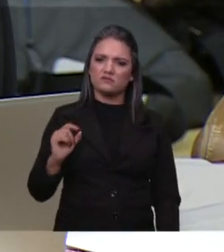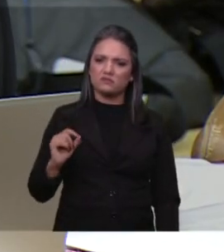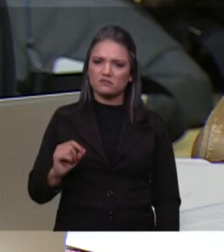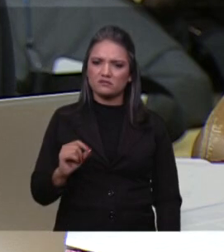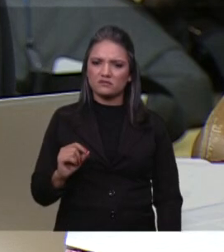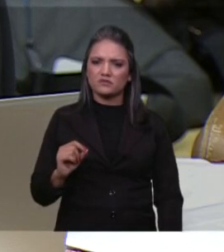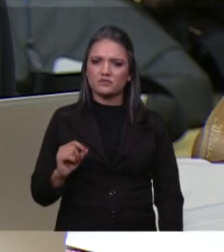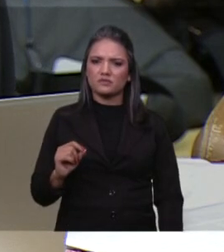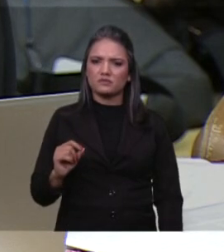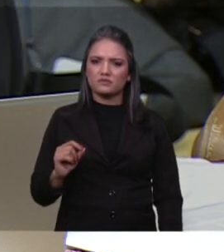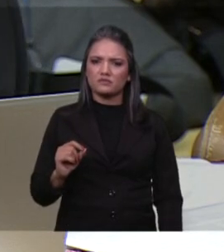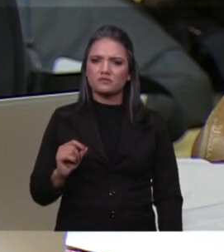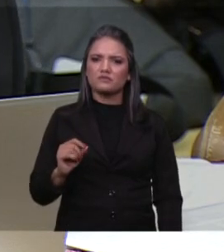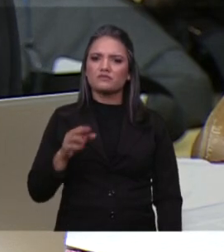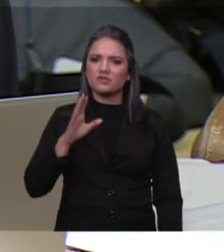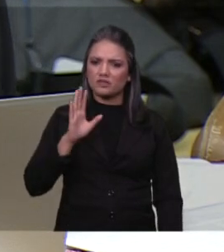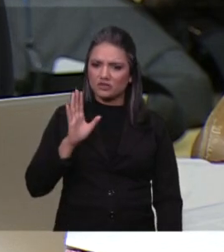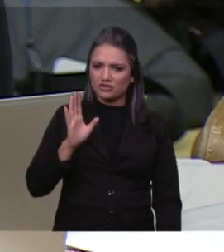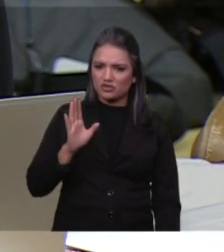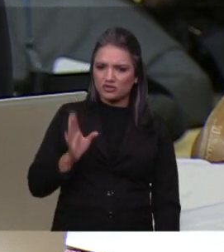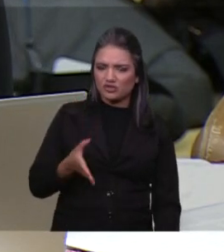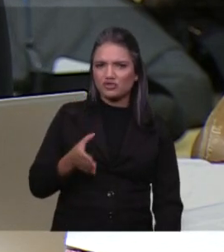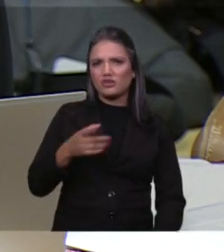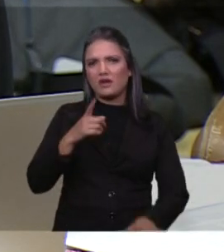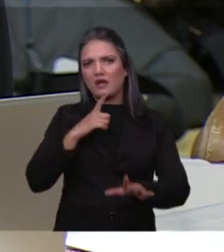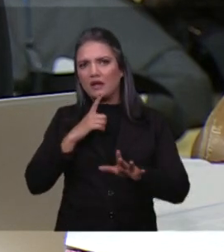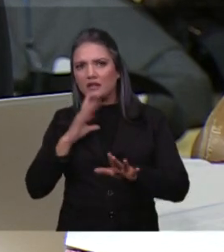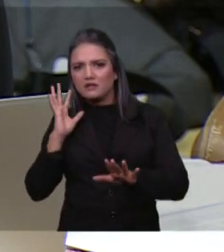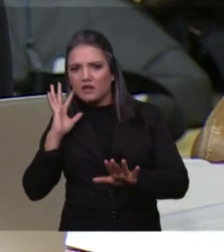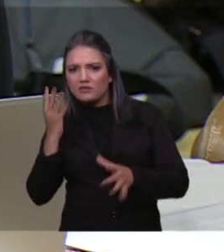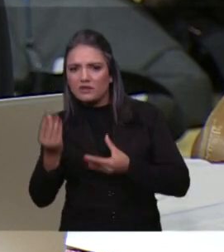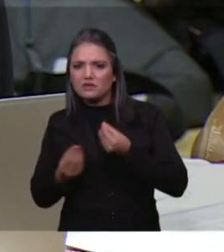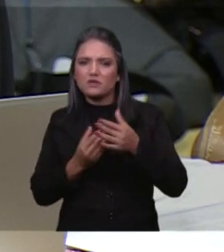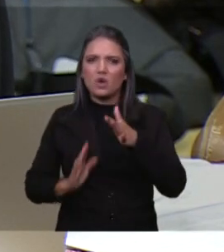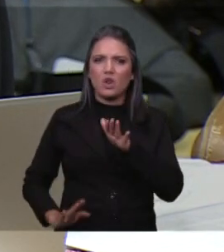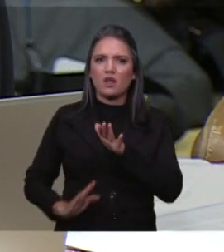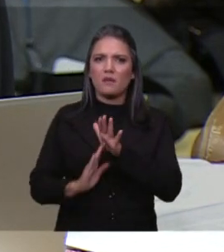modulando, não embargos, mas veja,